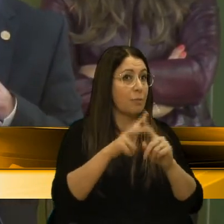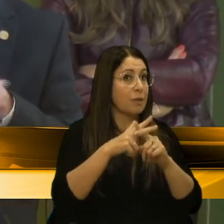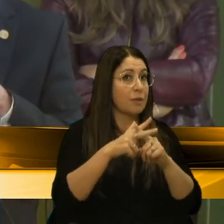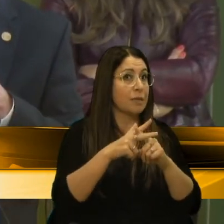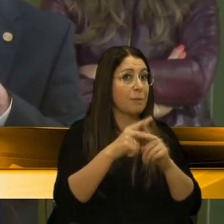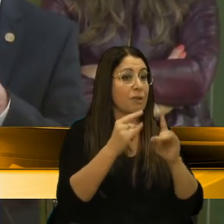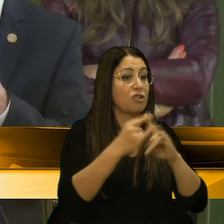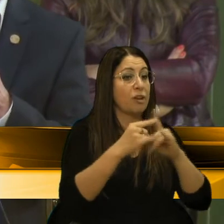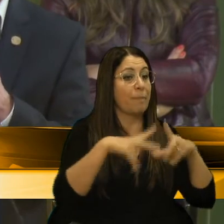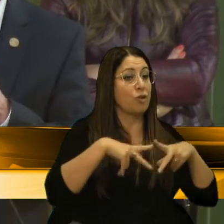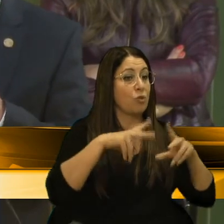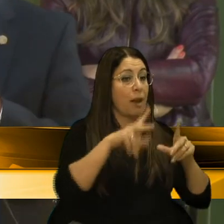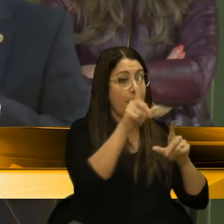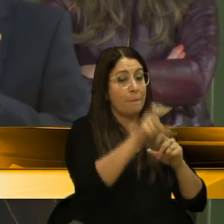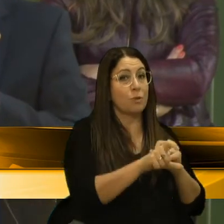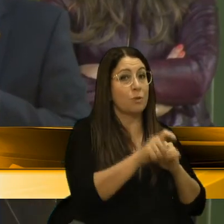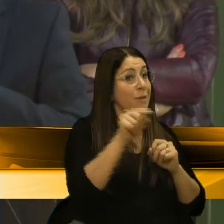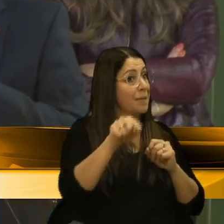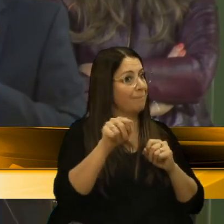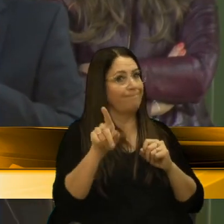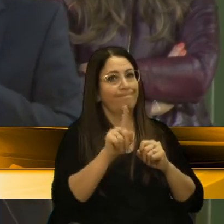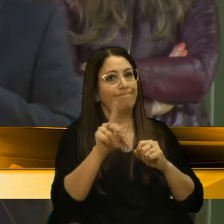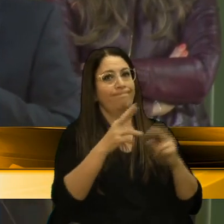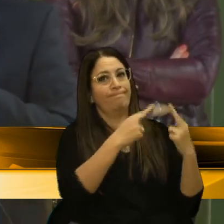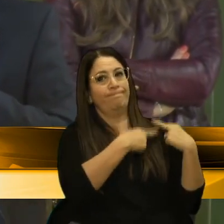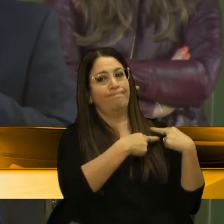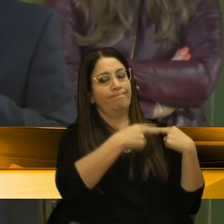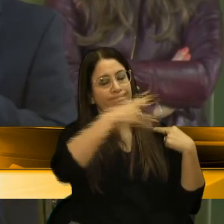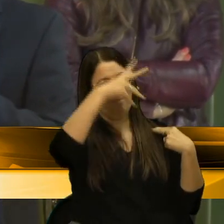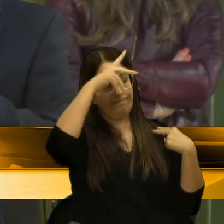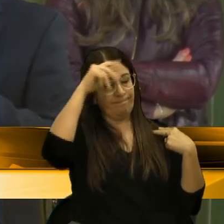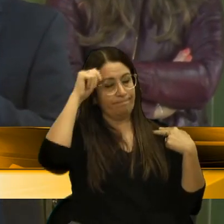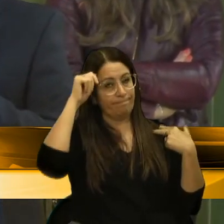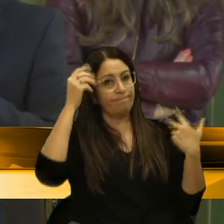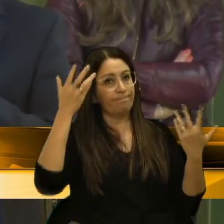entidade privada, é a pessoa. Mas aqui é uma responsabilidade